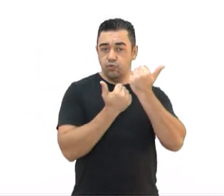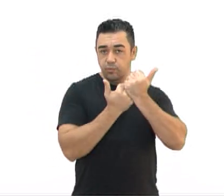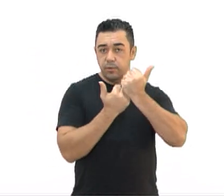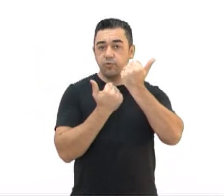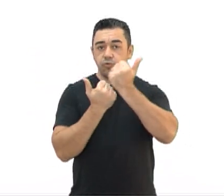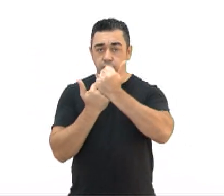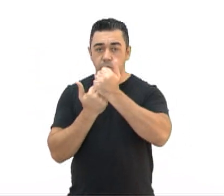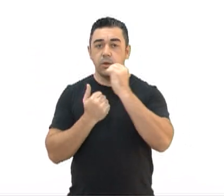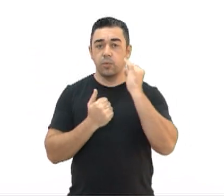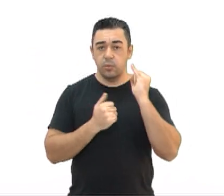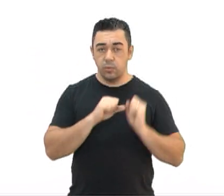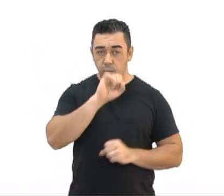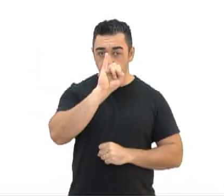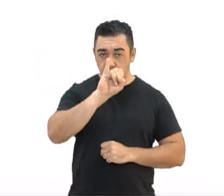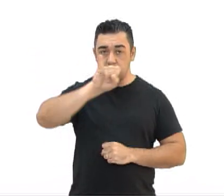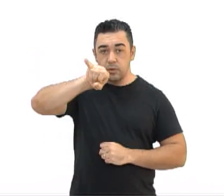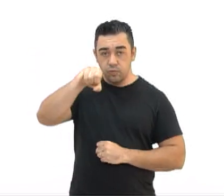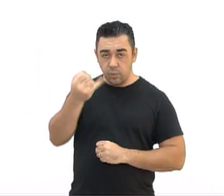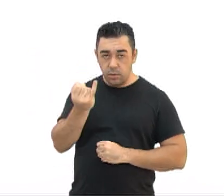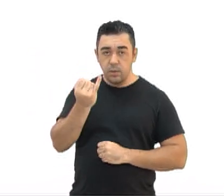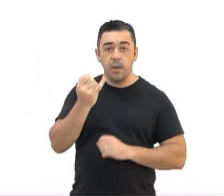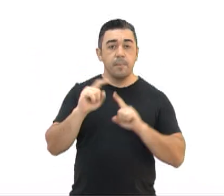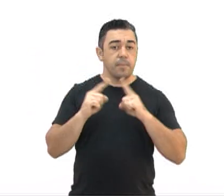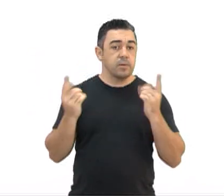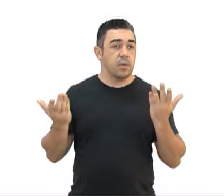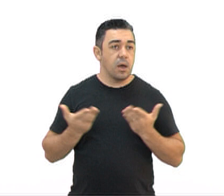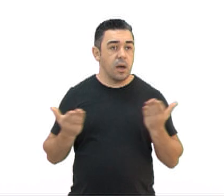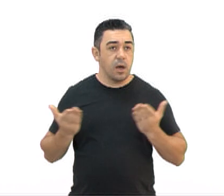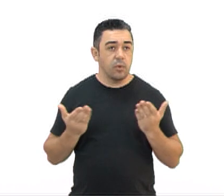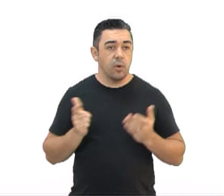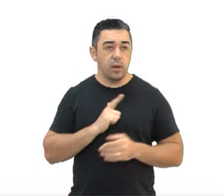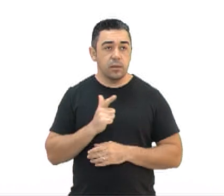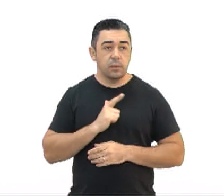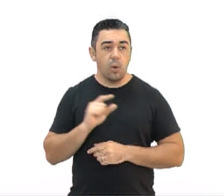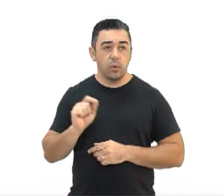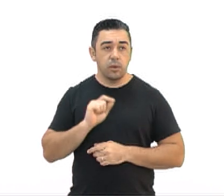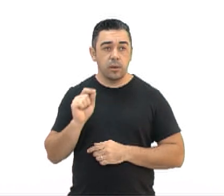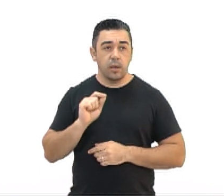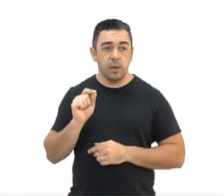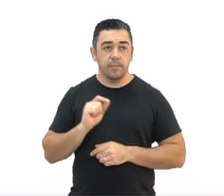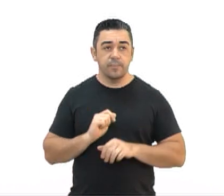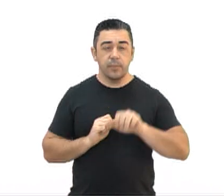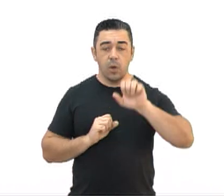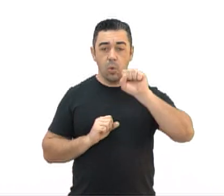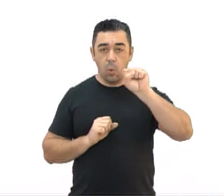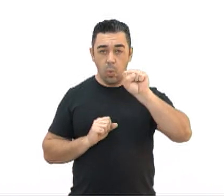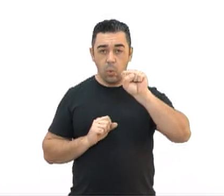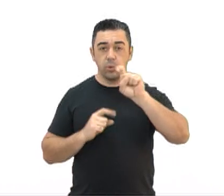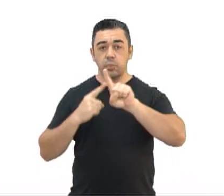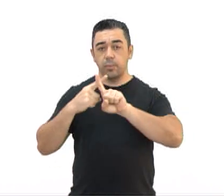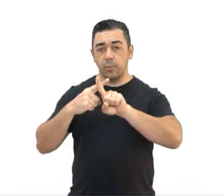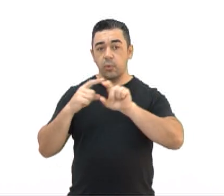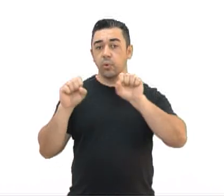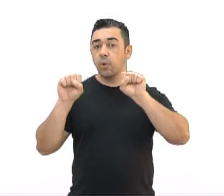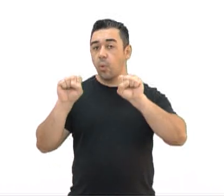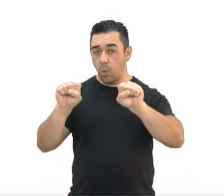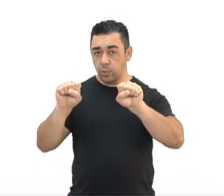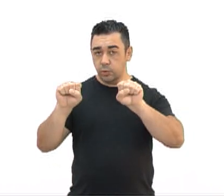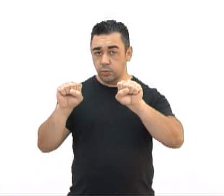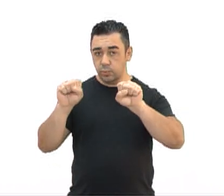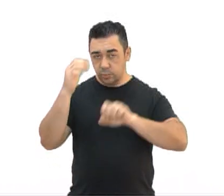ali o I e o J. Só que agora, qual que é a ordem da minha matriz? É uma matriz A e J, 8